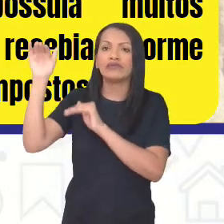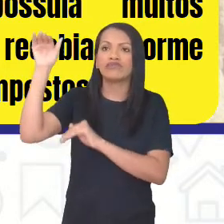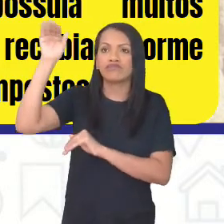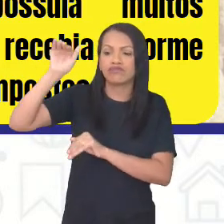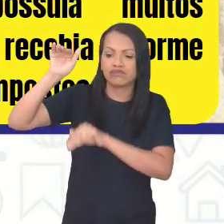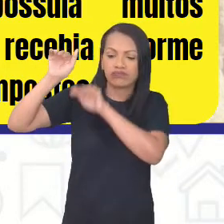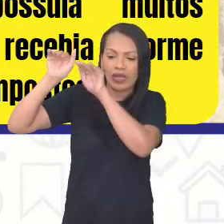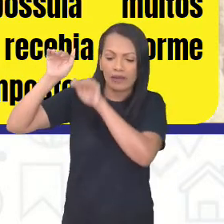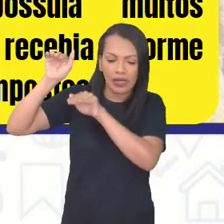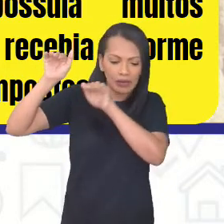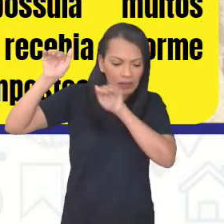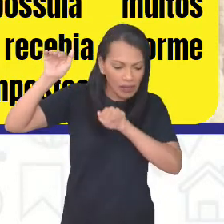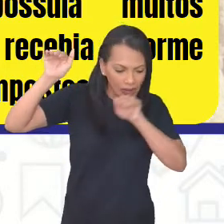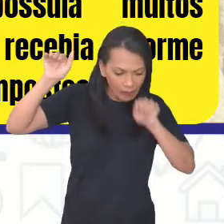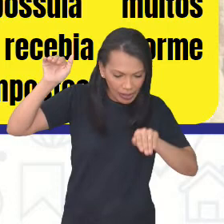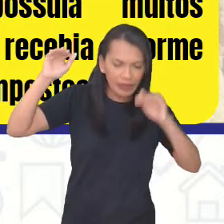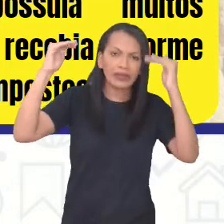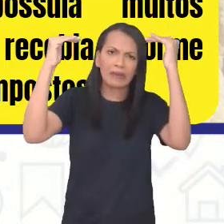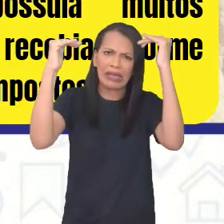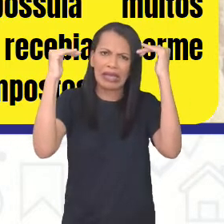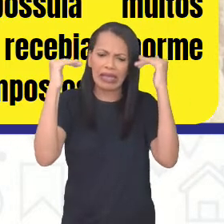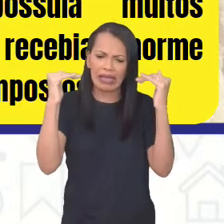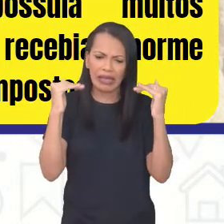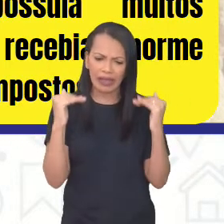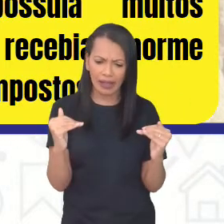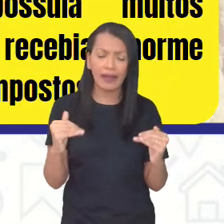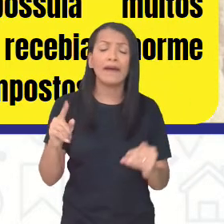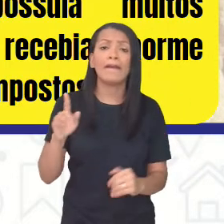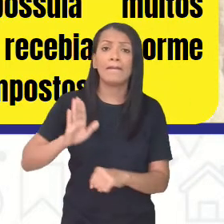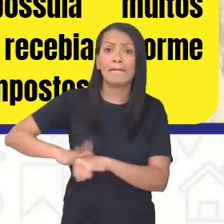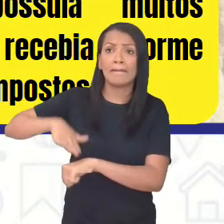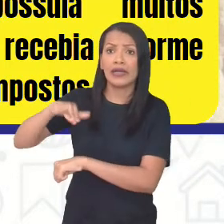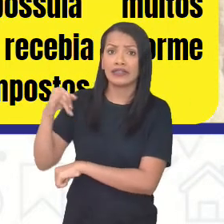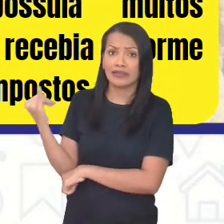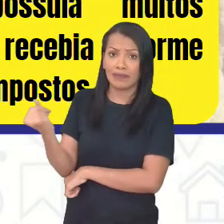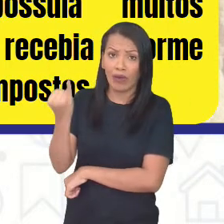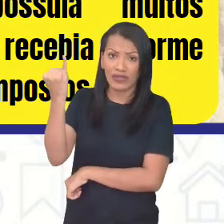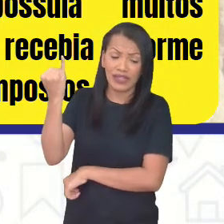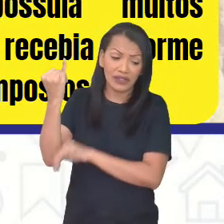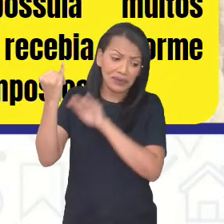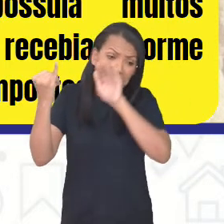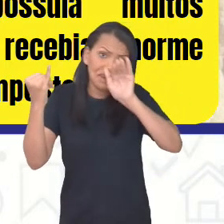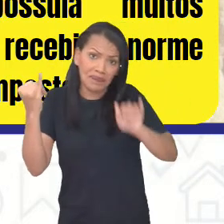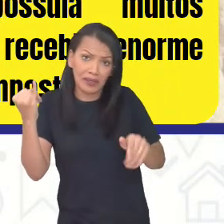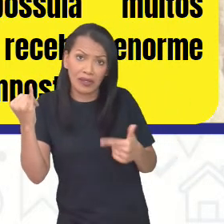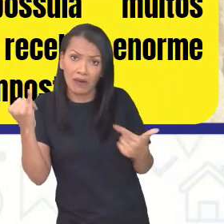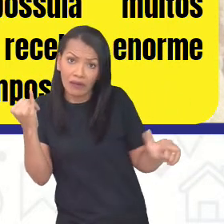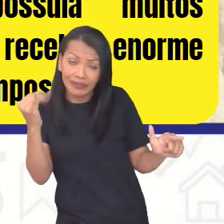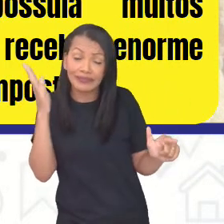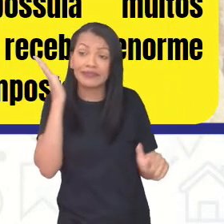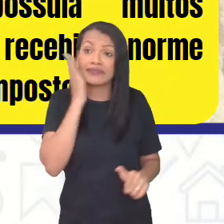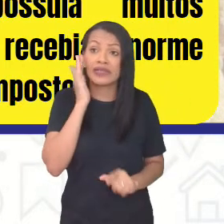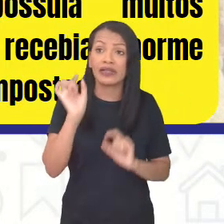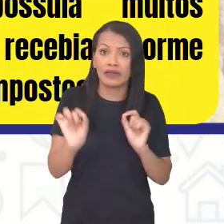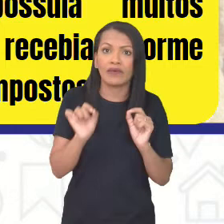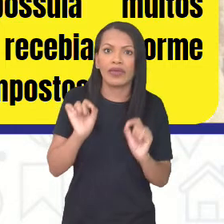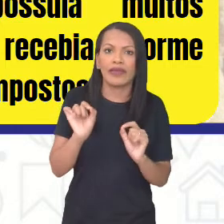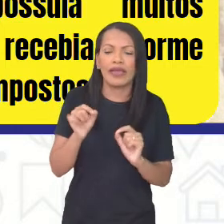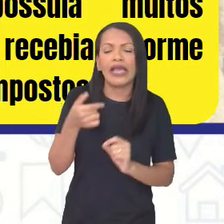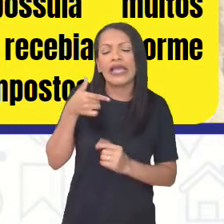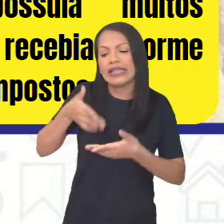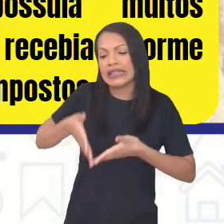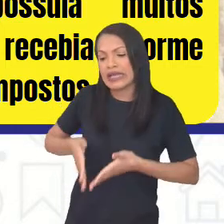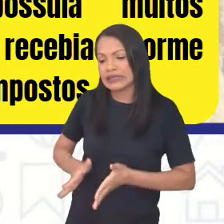consideradas mais importantes do que outras, e nesse sentido, geralmente o indivíduo nascia e morria dentro do mesmo